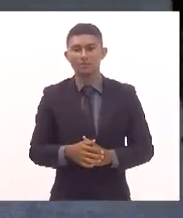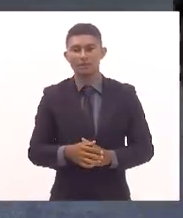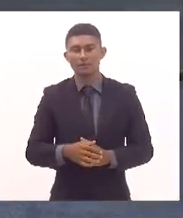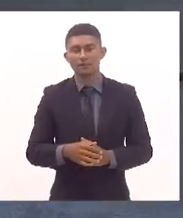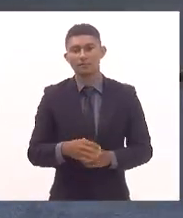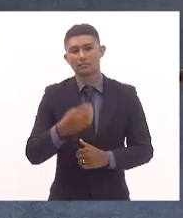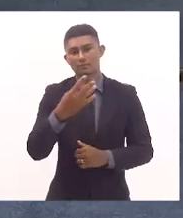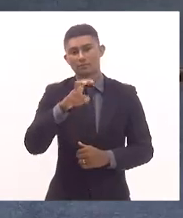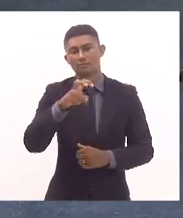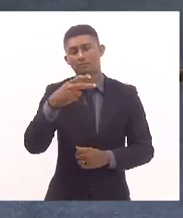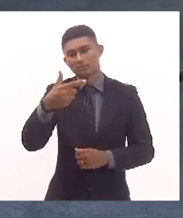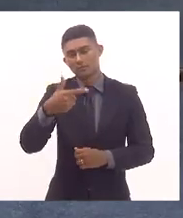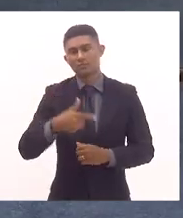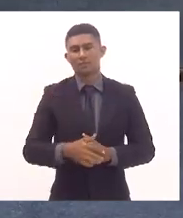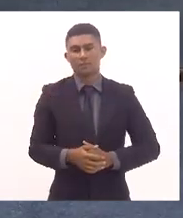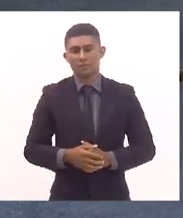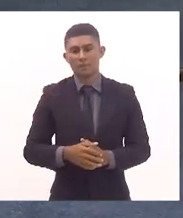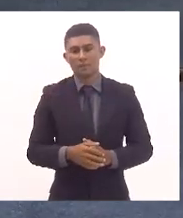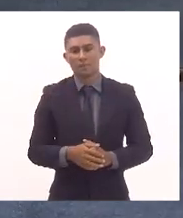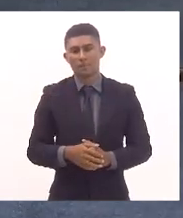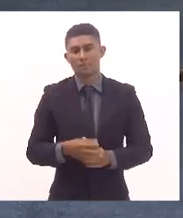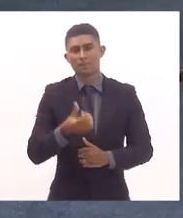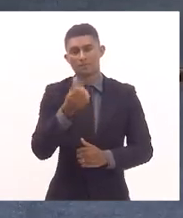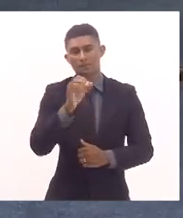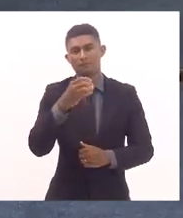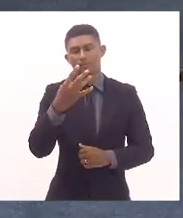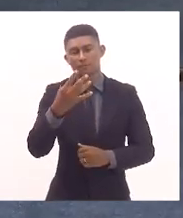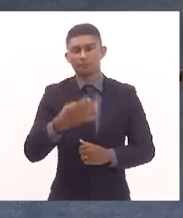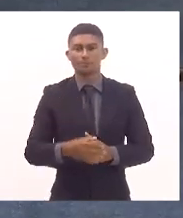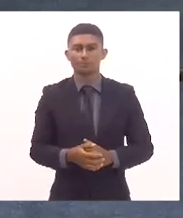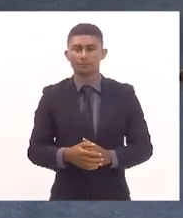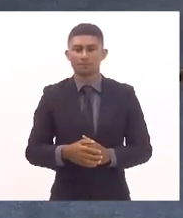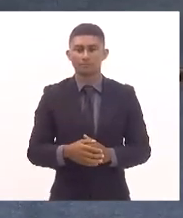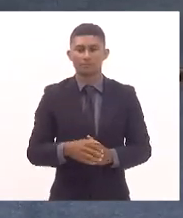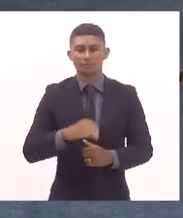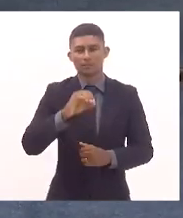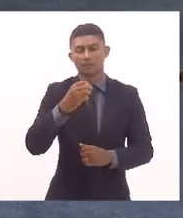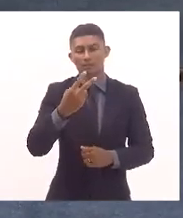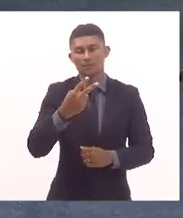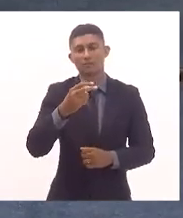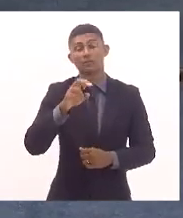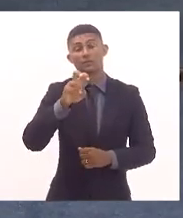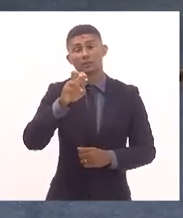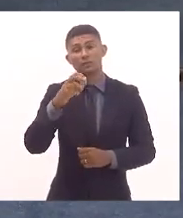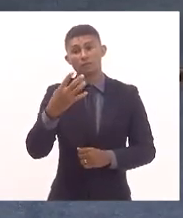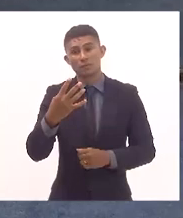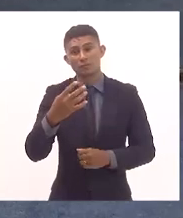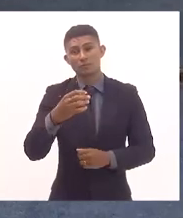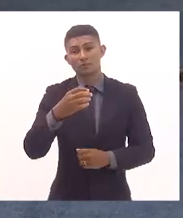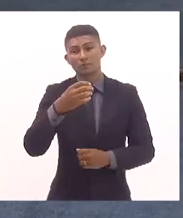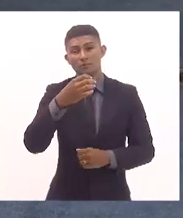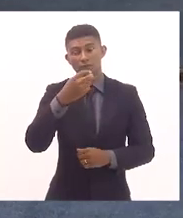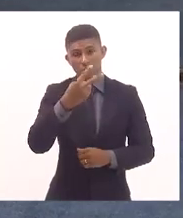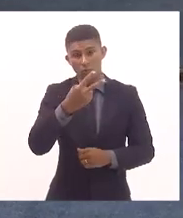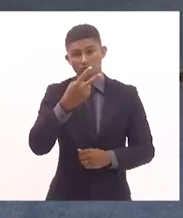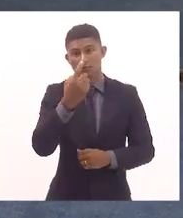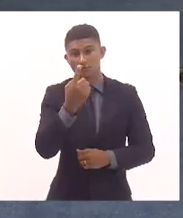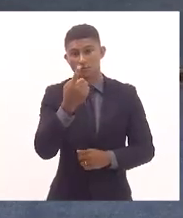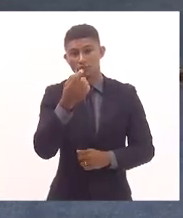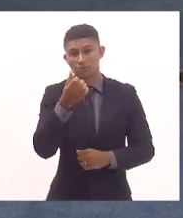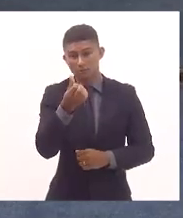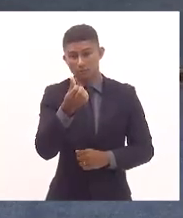452, 519, 587, 604. 02, 54, 123, 216,